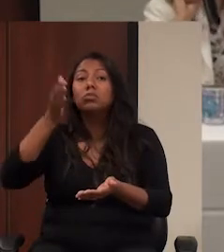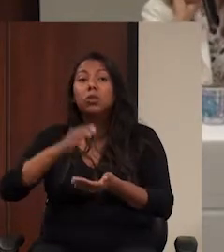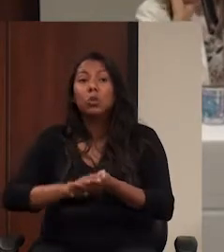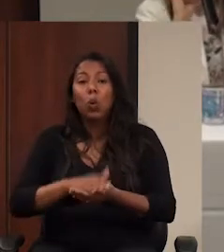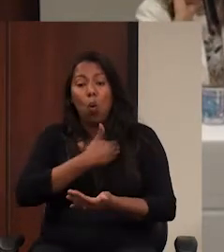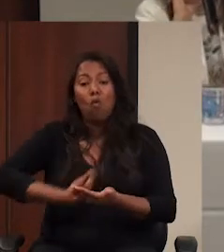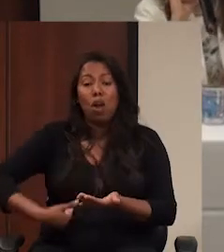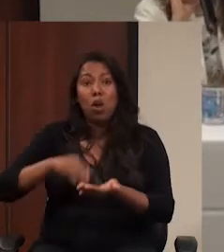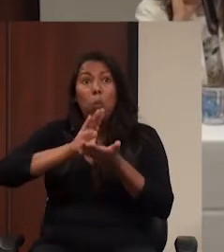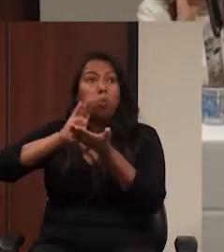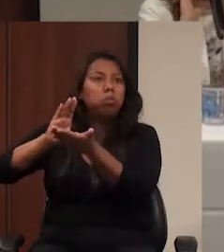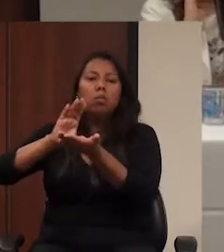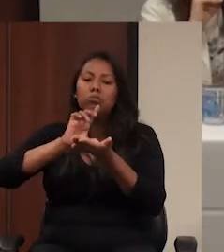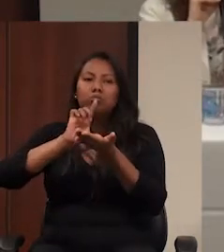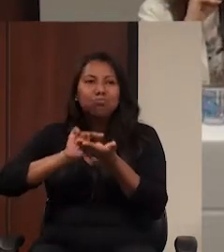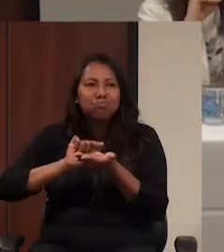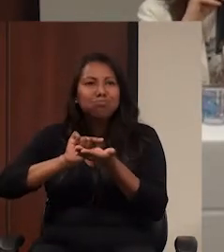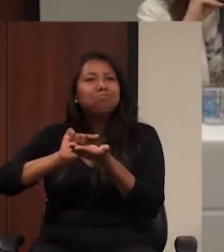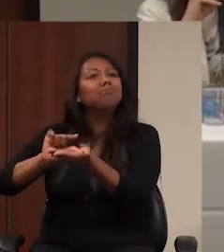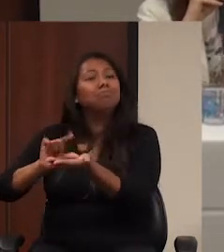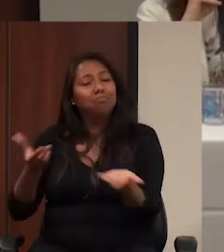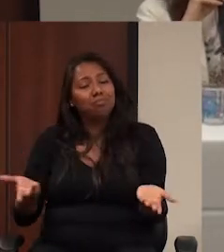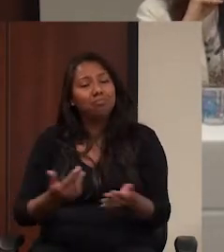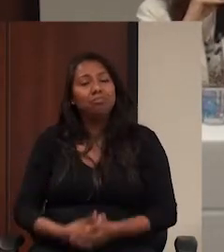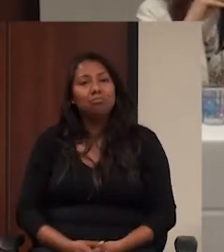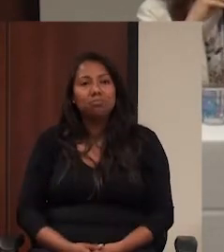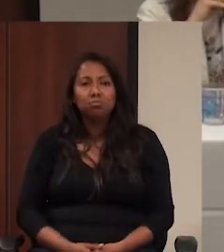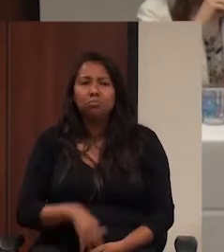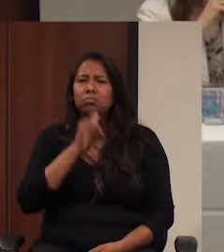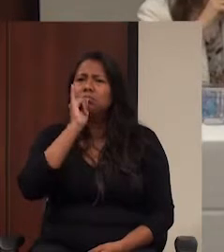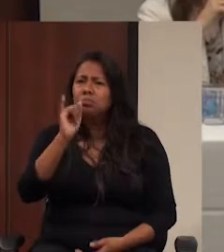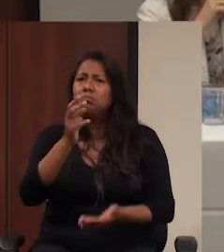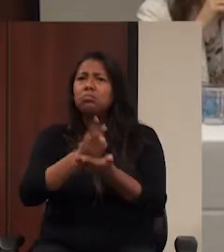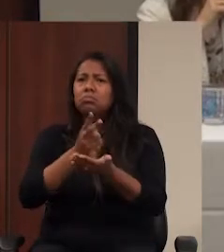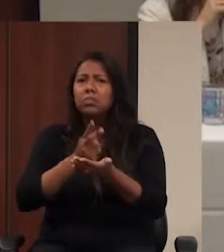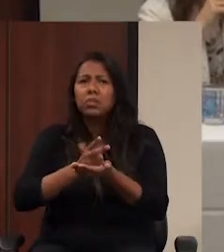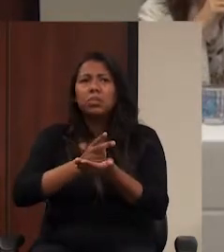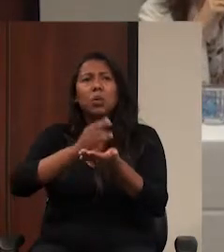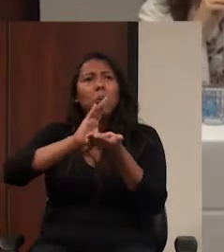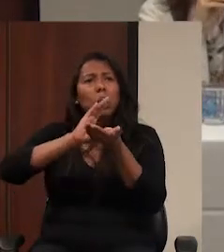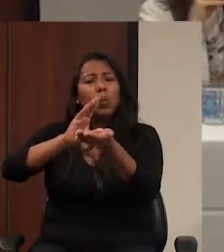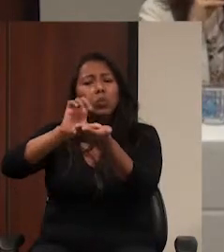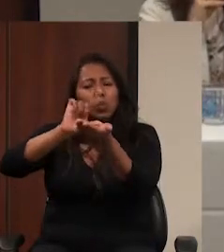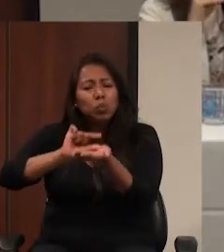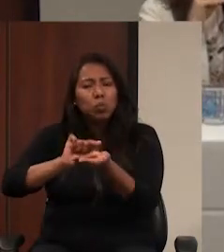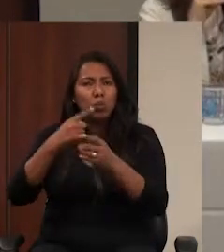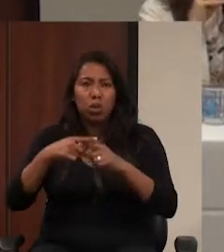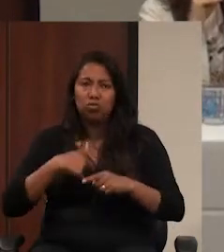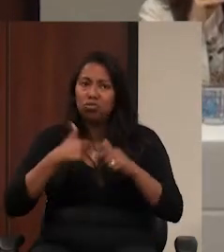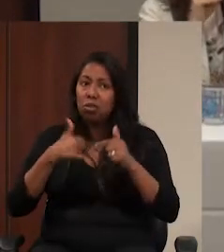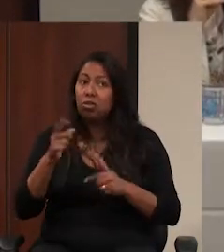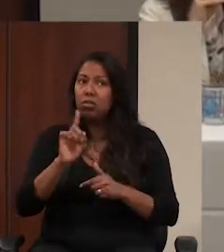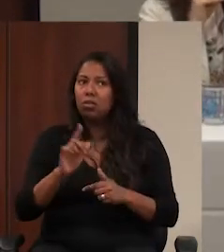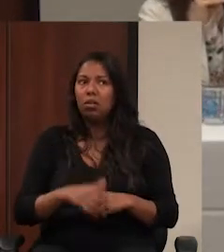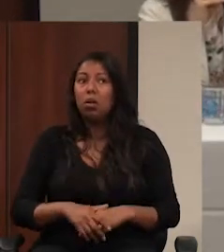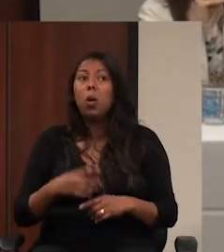sistema social. Eu estou insistindo nessa coisa da redução de custos, não é porque eu sou chata, mas é porque, ao contrário, porque